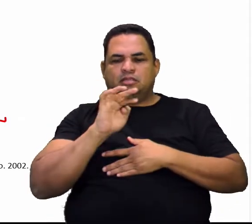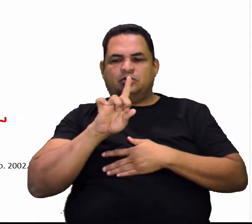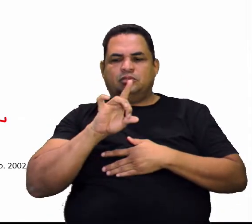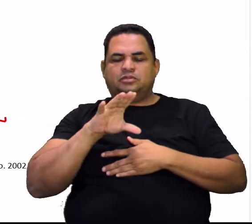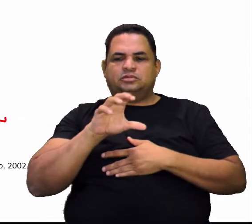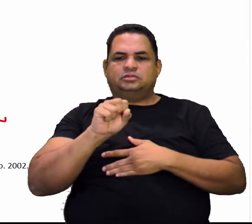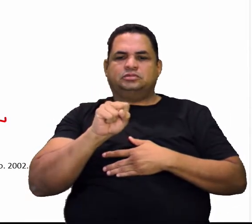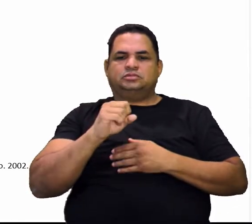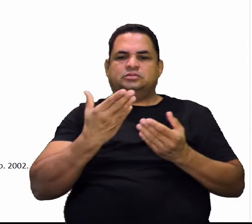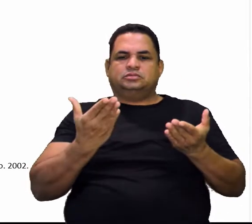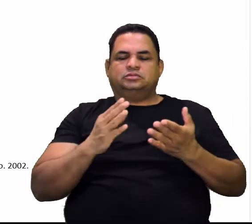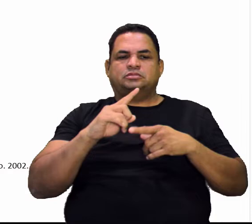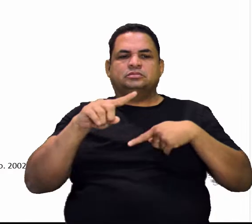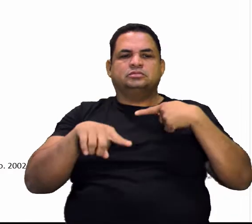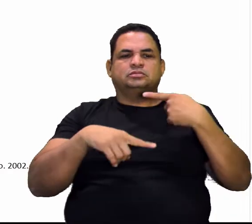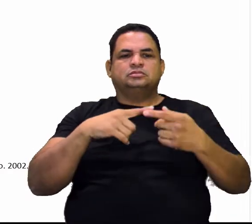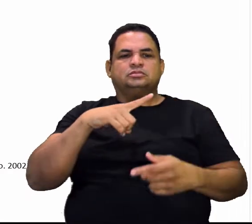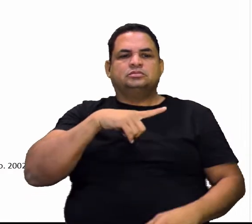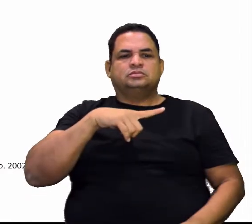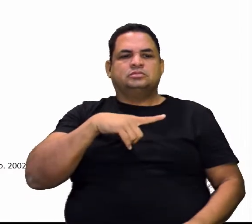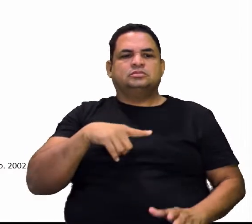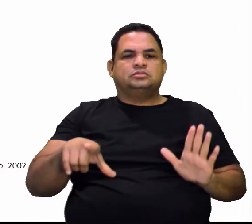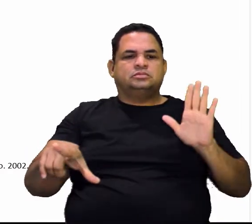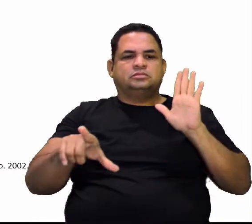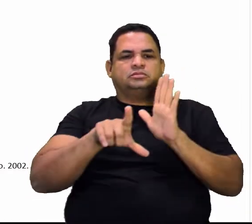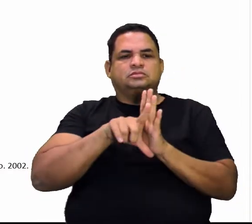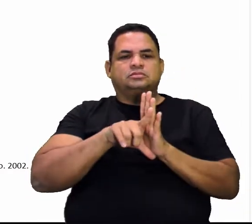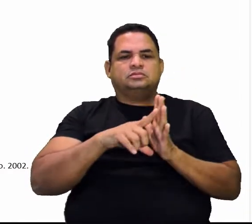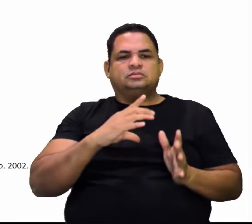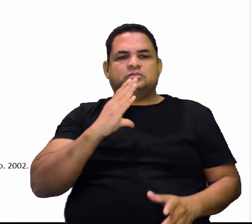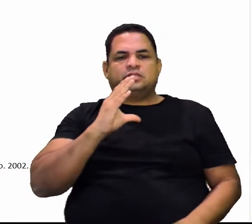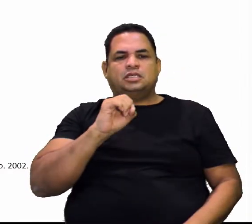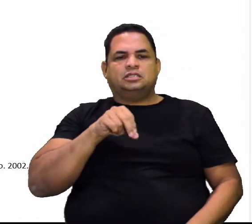tábuas. Depois nós temos a lei